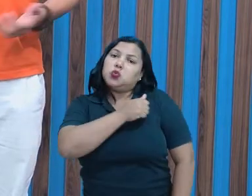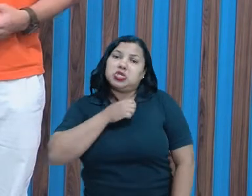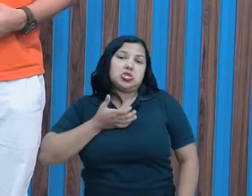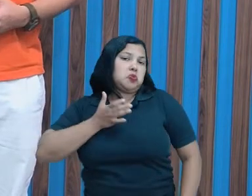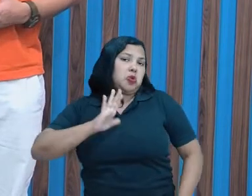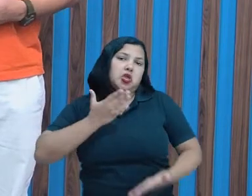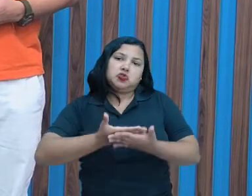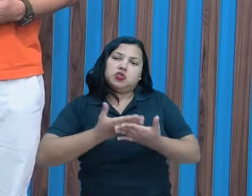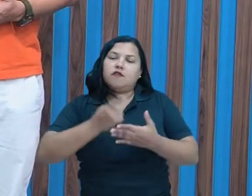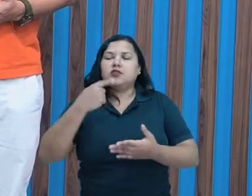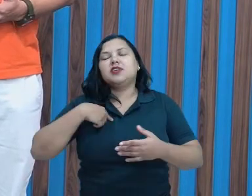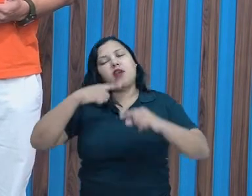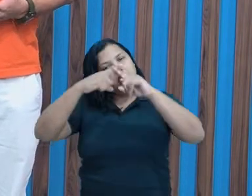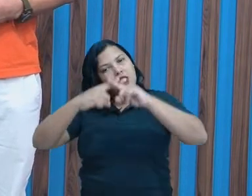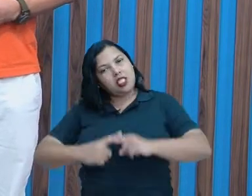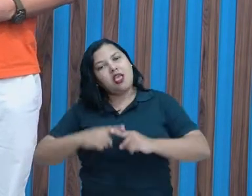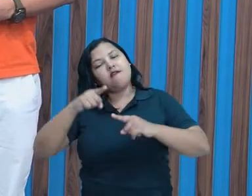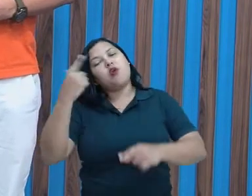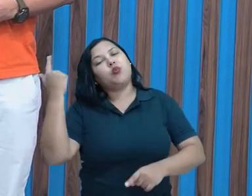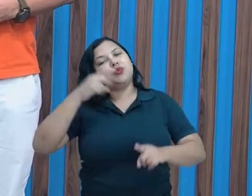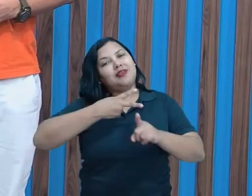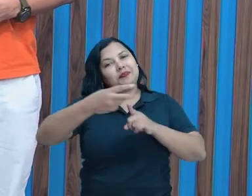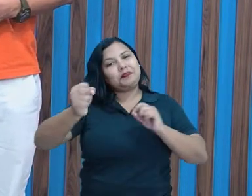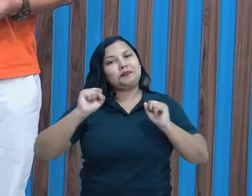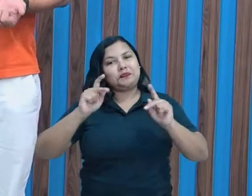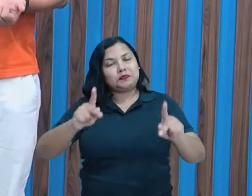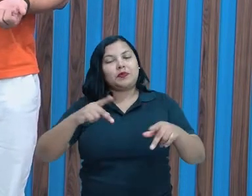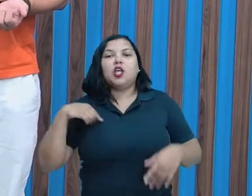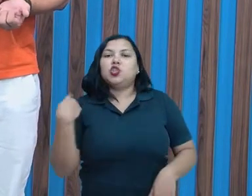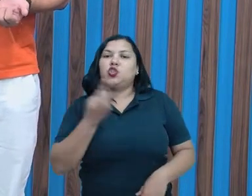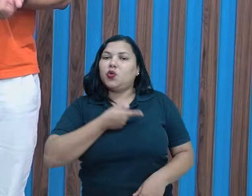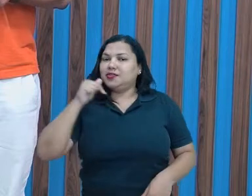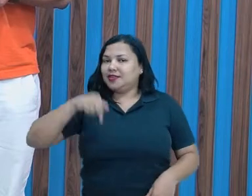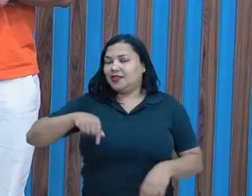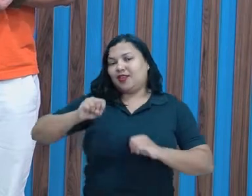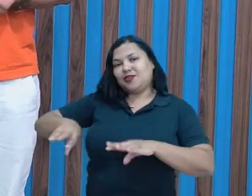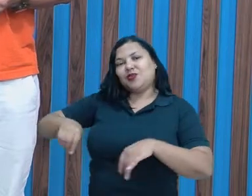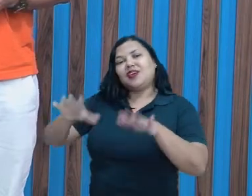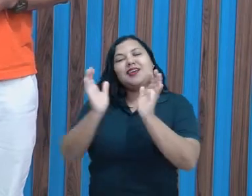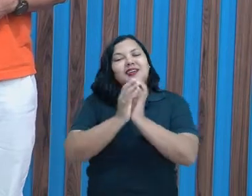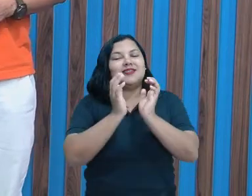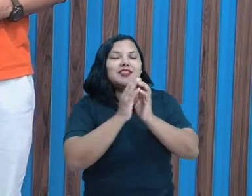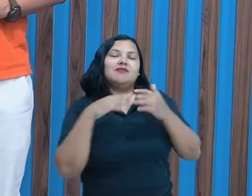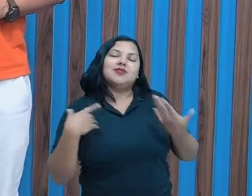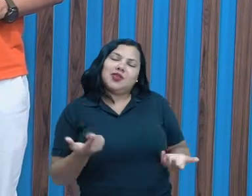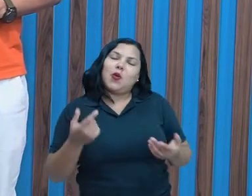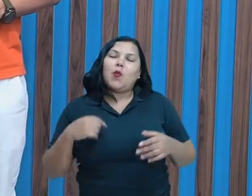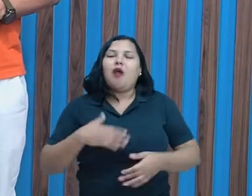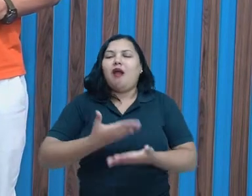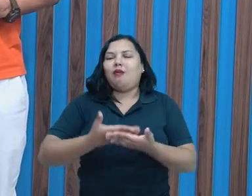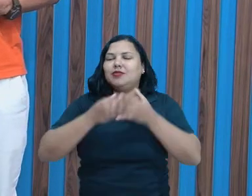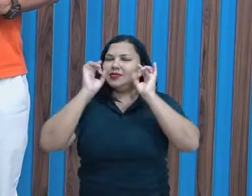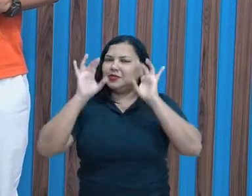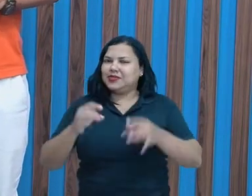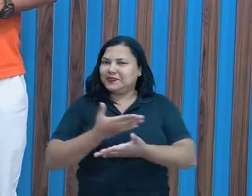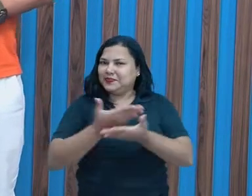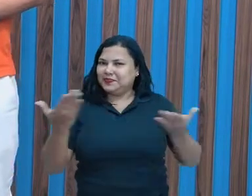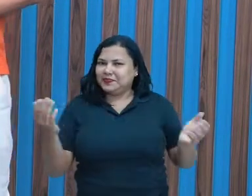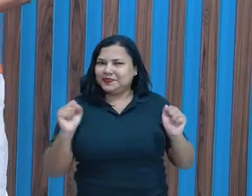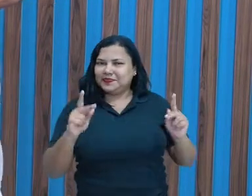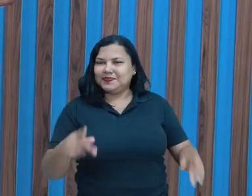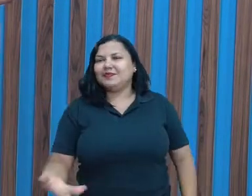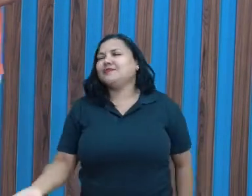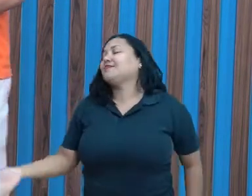concorrente no mercado de trabalho. Então, nós aqui do Educa Recife somos uma carta especial na manga para você, tá?